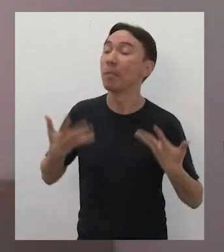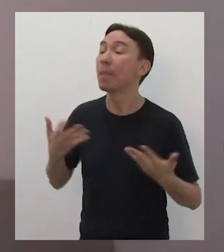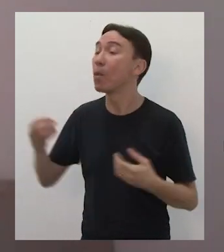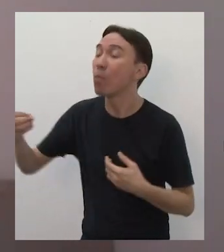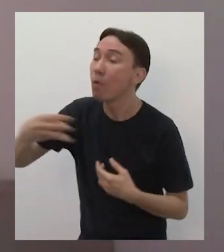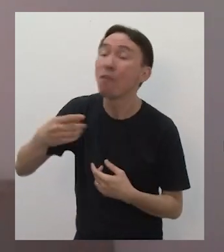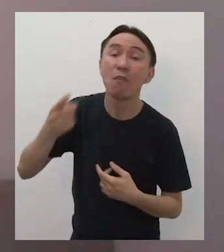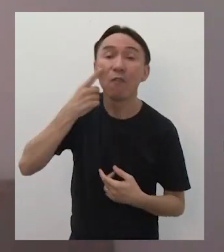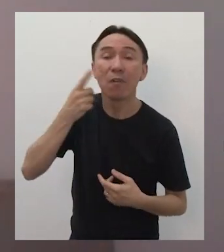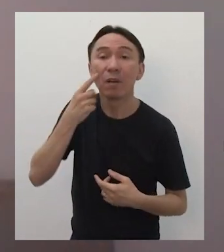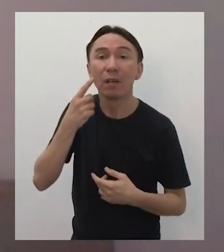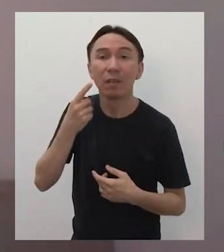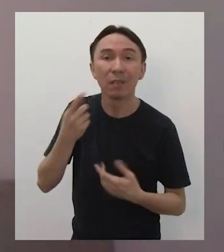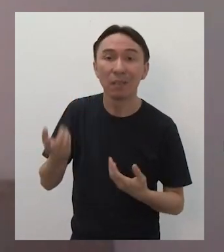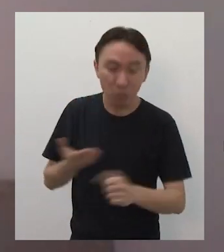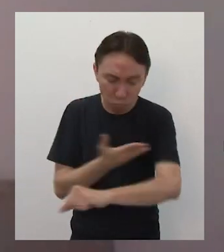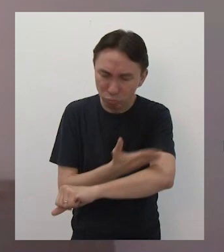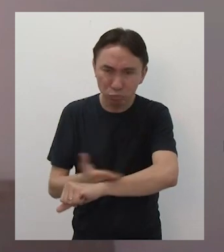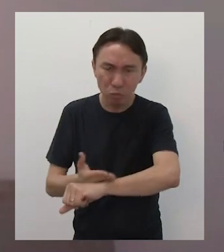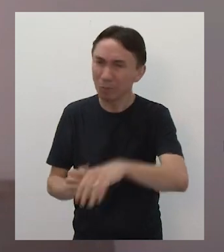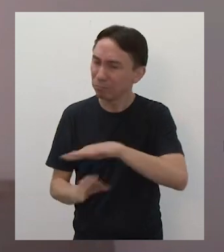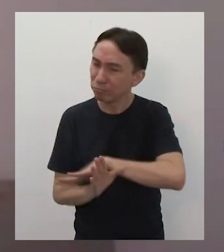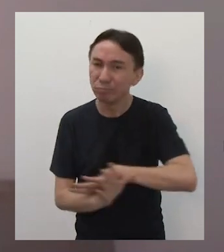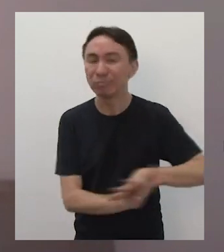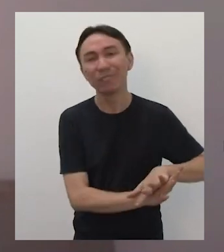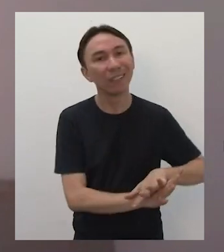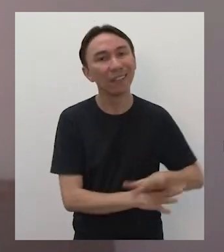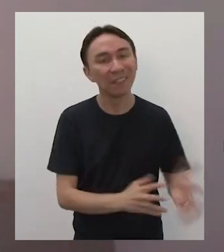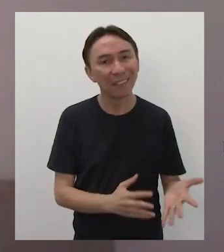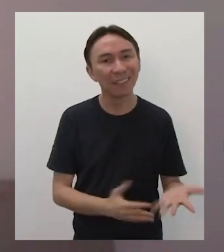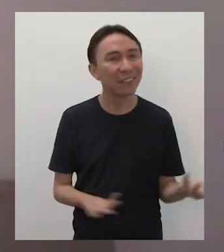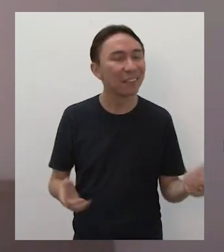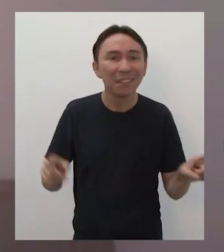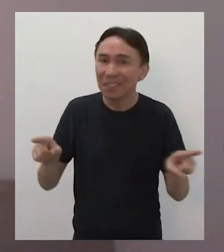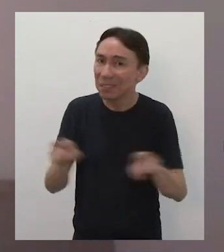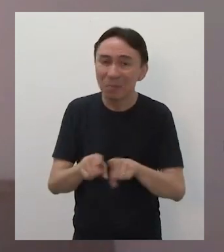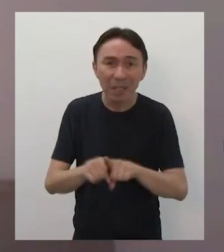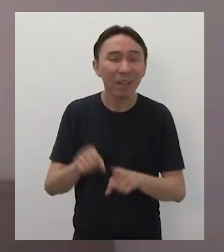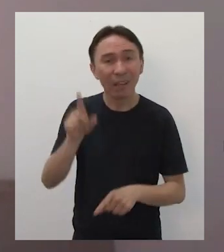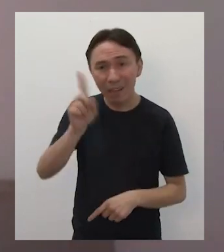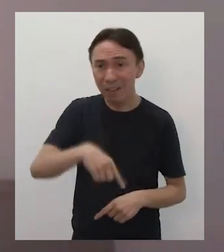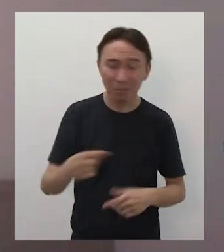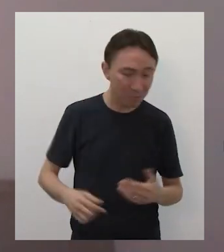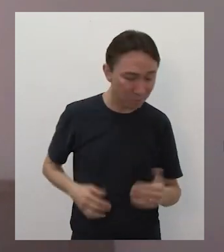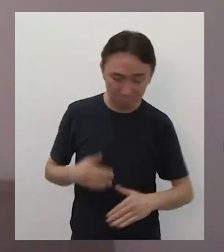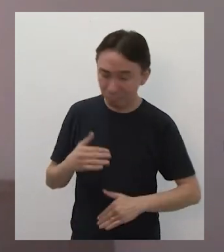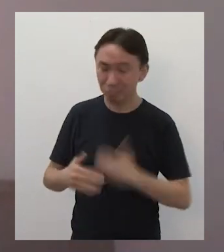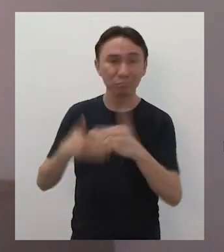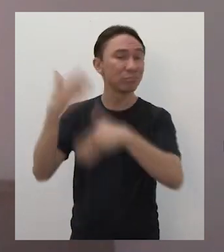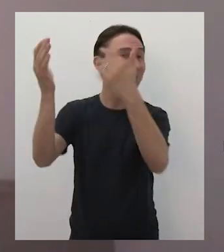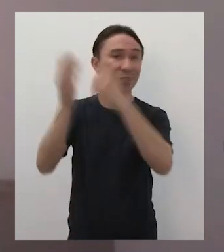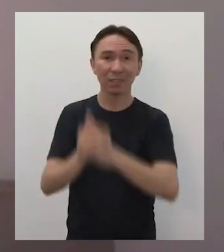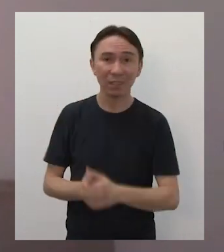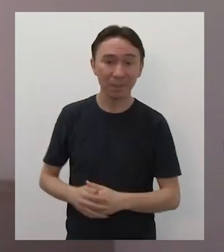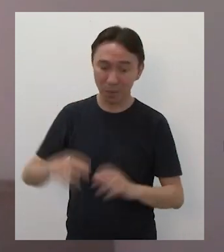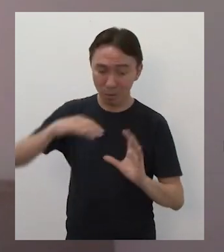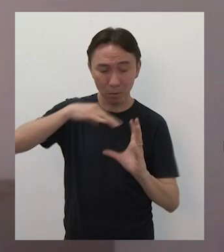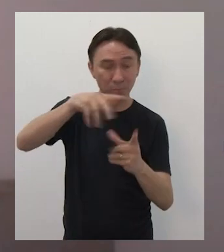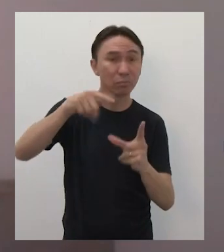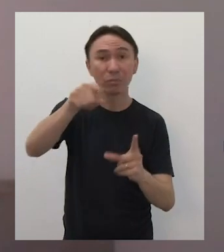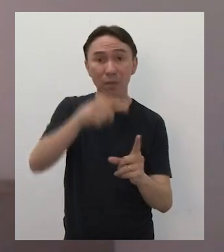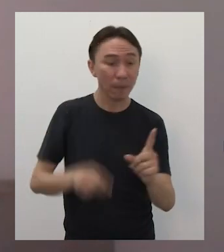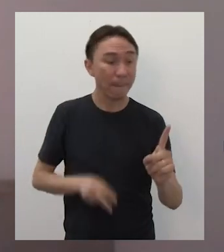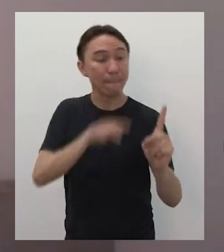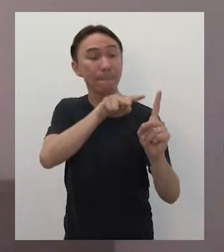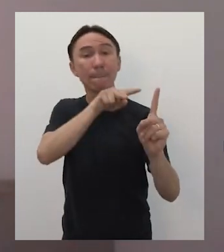e que está legal. Mas é querer crescer também, né? É aquilo que eu falei, é olhar o mundo com outros olhos, é ver novas